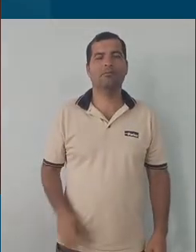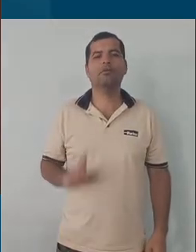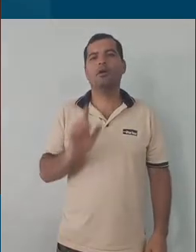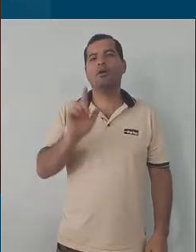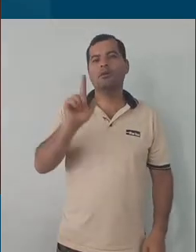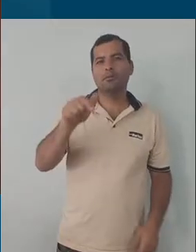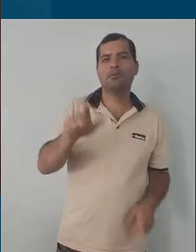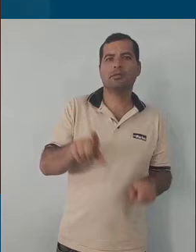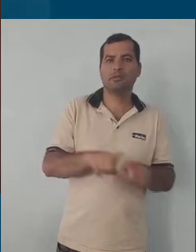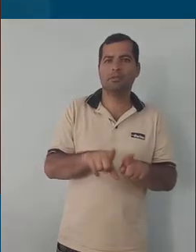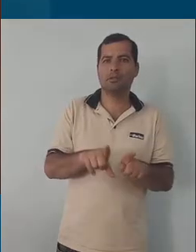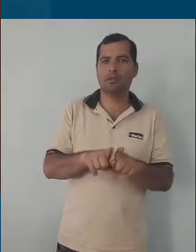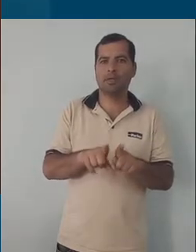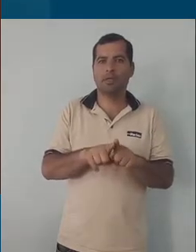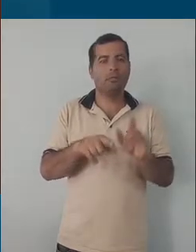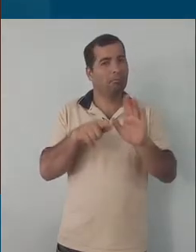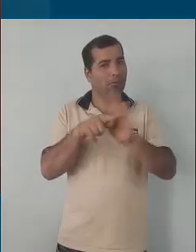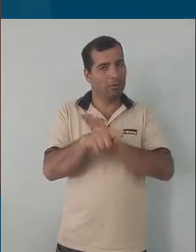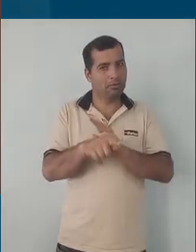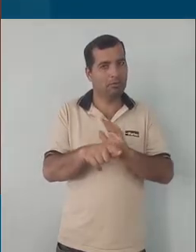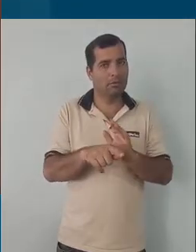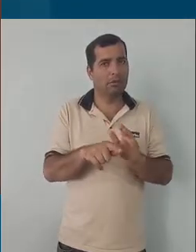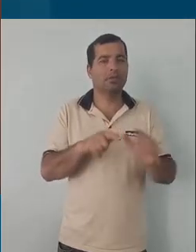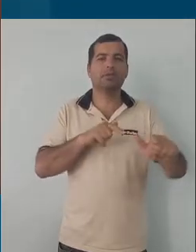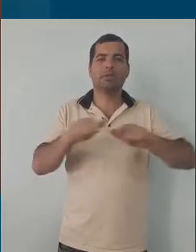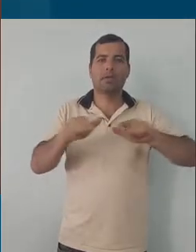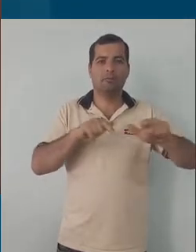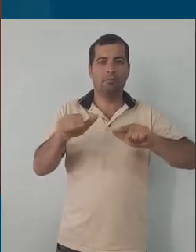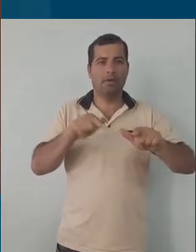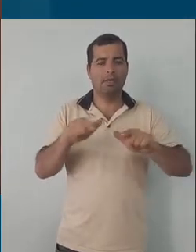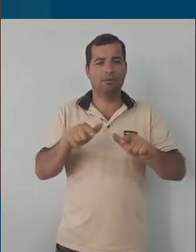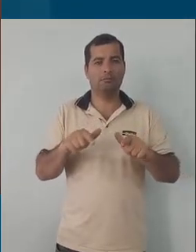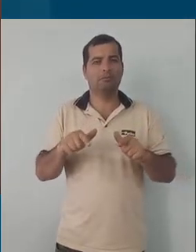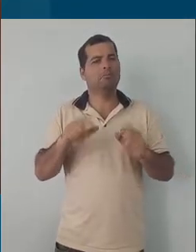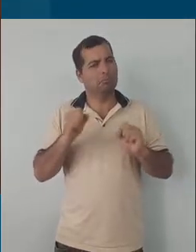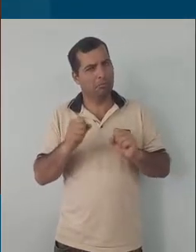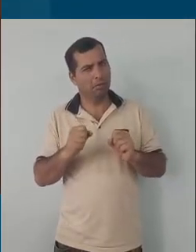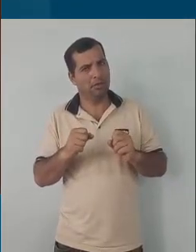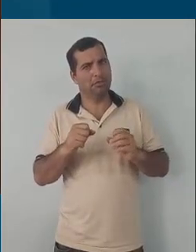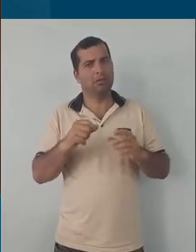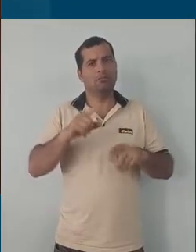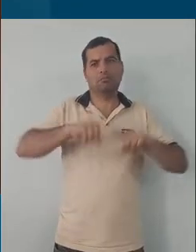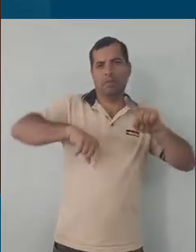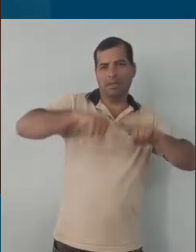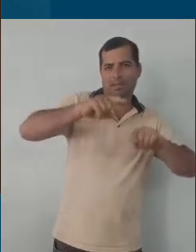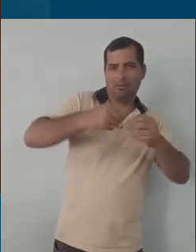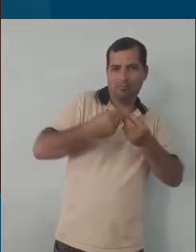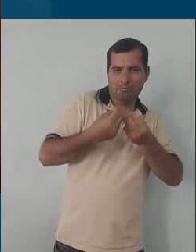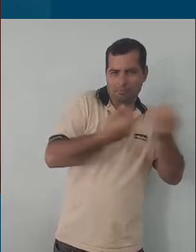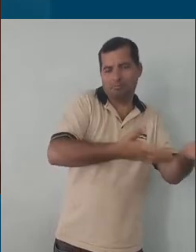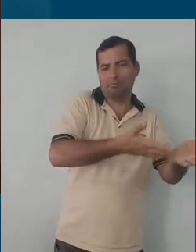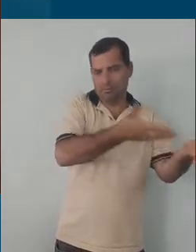questão do tempo de trabalho autônomo, eu posso mandar um material, que daí vocês veem.